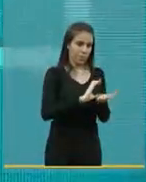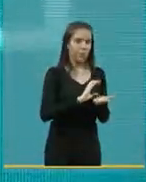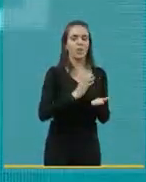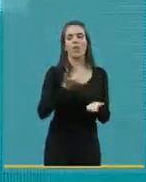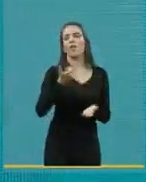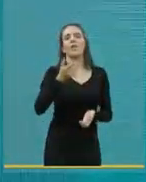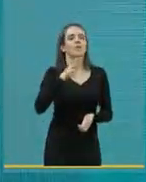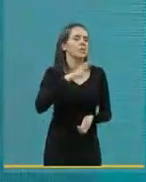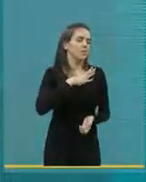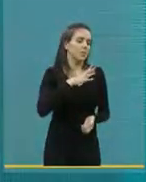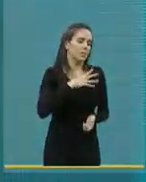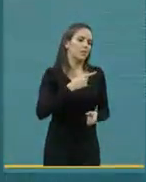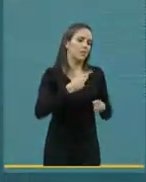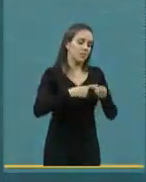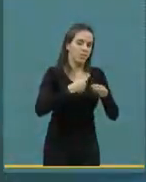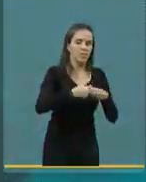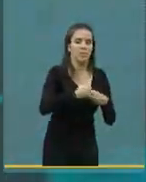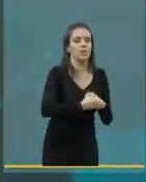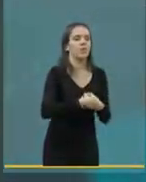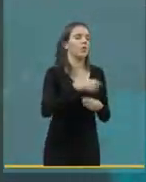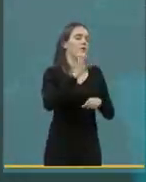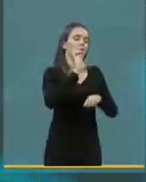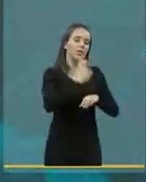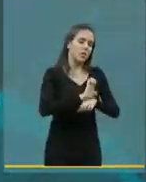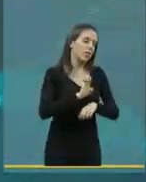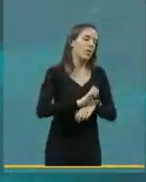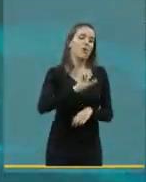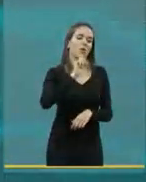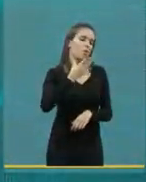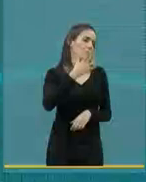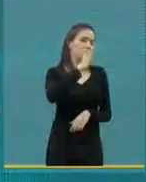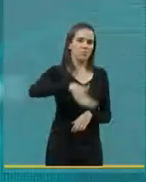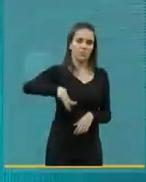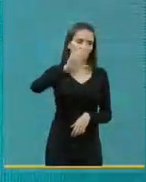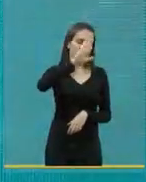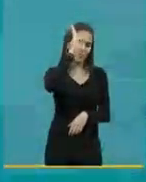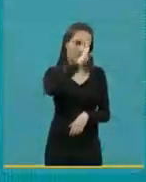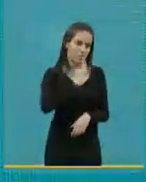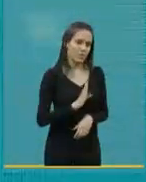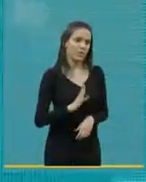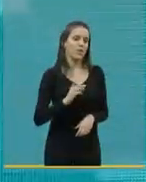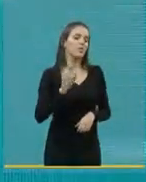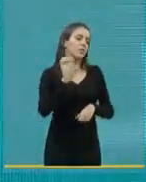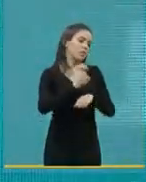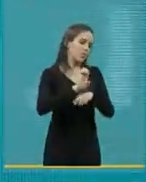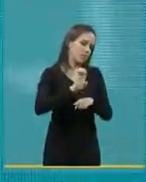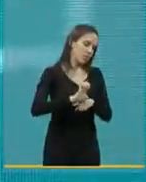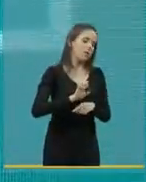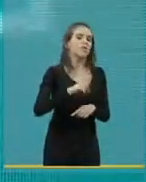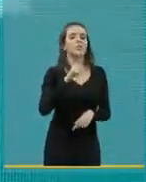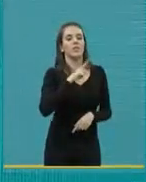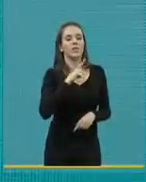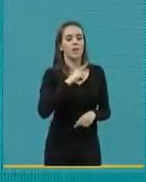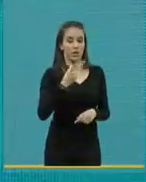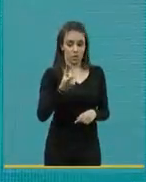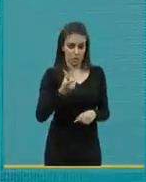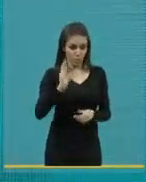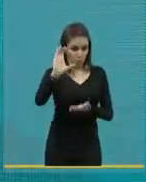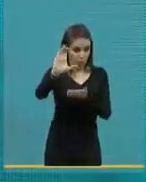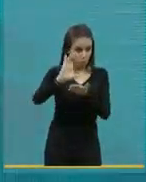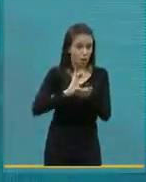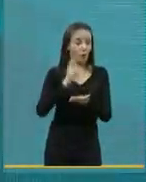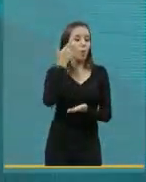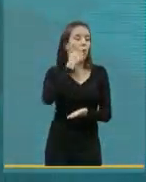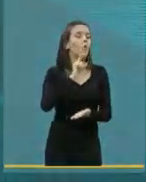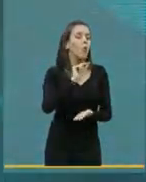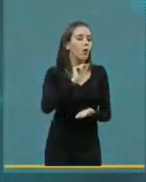municipal estadual ou federal aí por exemplo os estados tanto mais recursos podem investir mais na